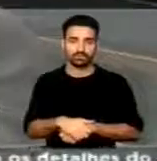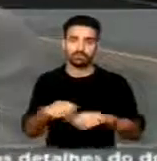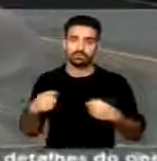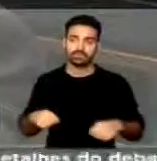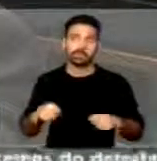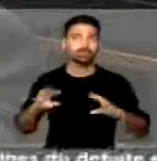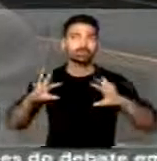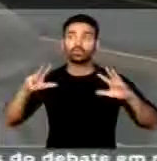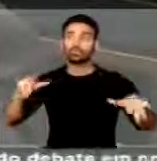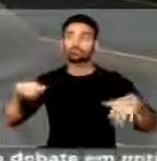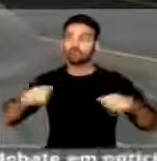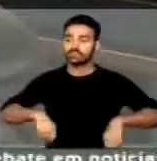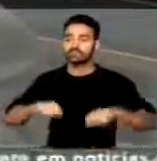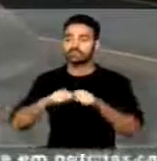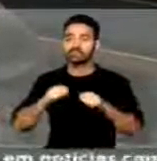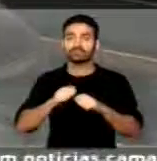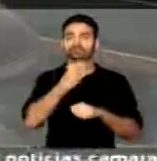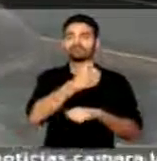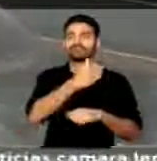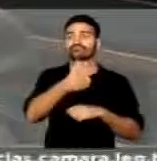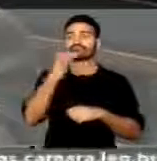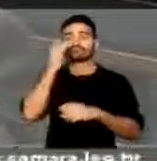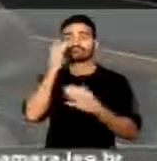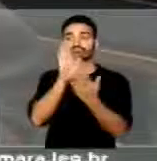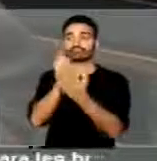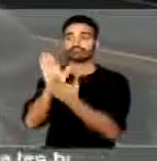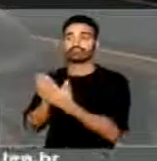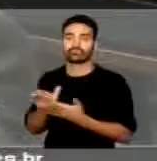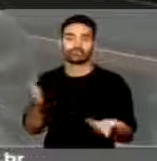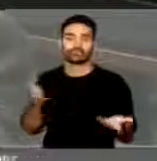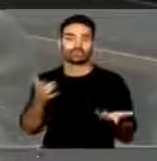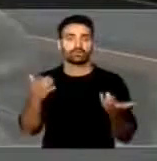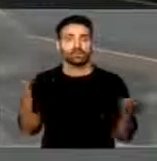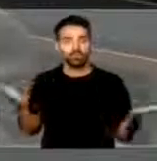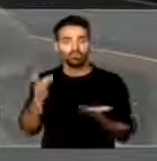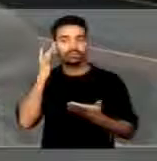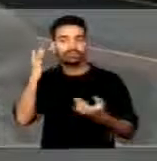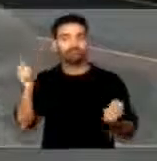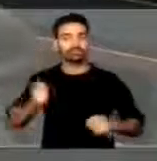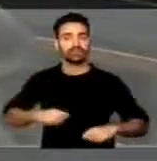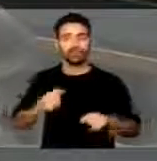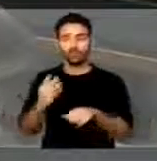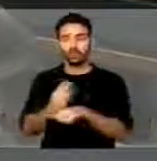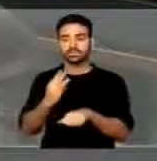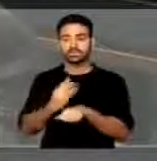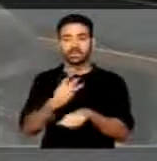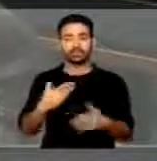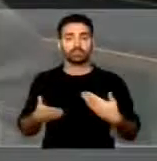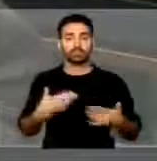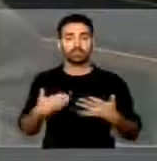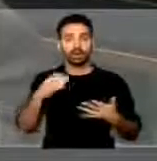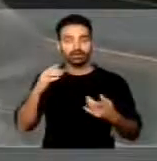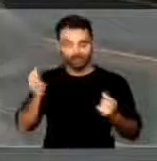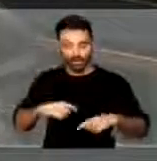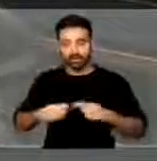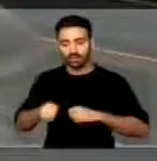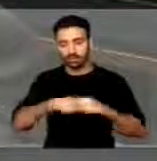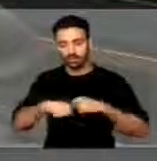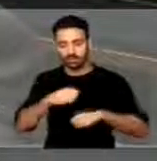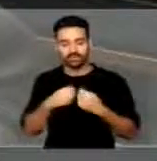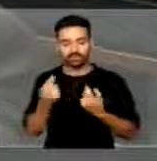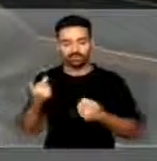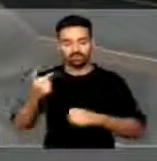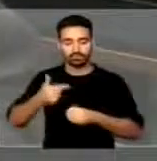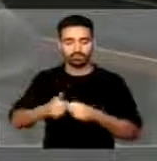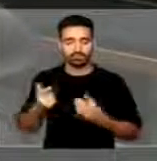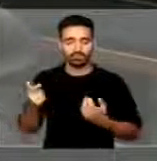você precisasse fazer, né? Hoje, uma conversa pelo WhatsApp, você economiza combustível, até o